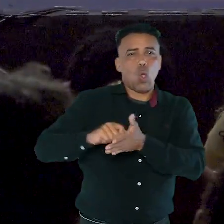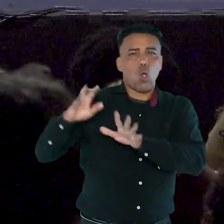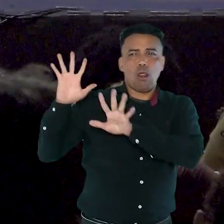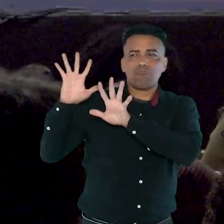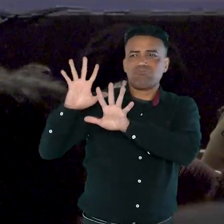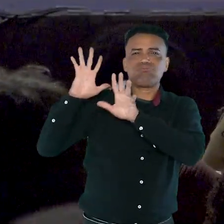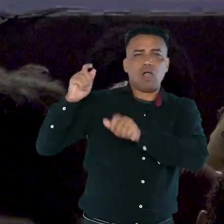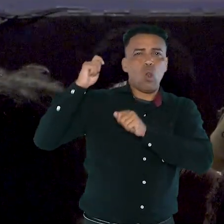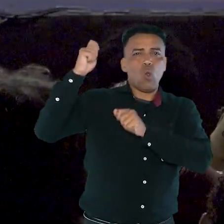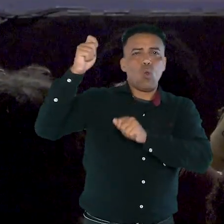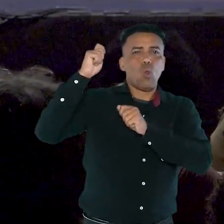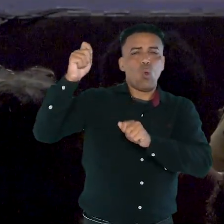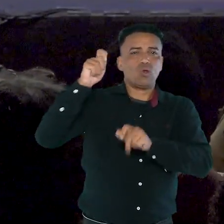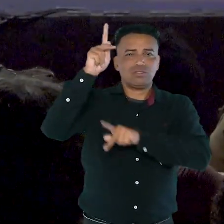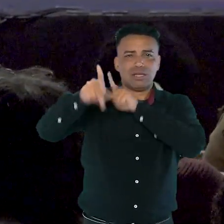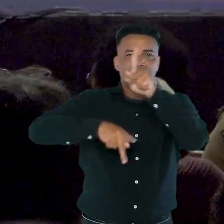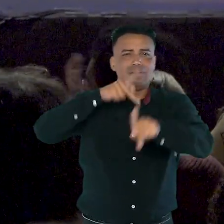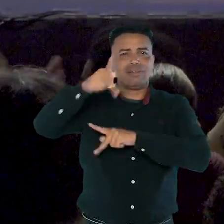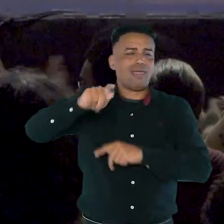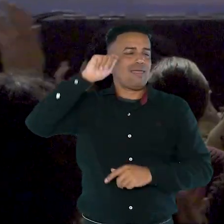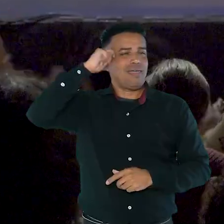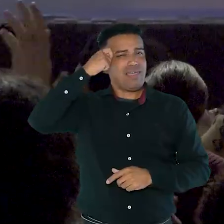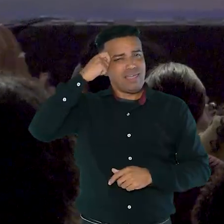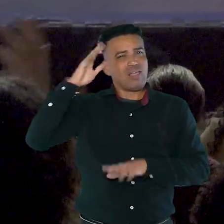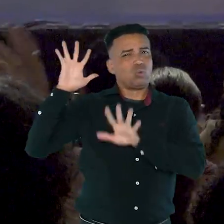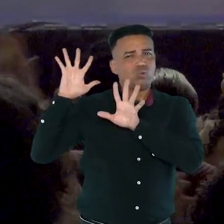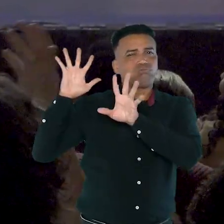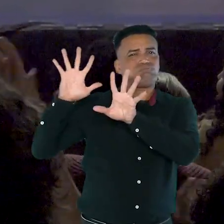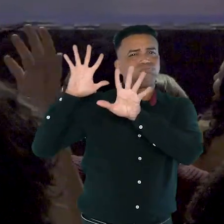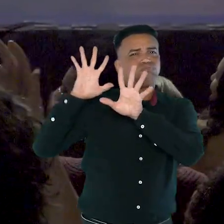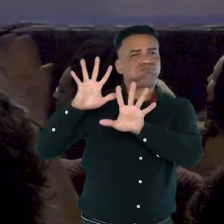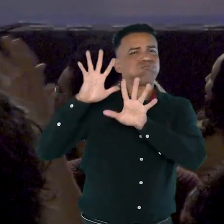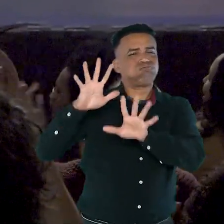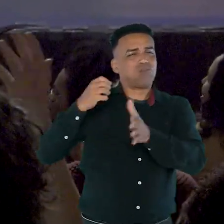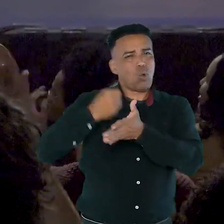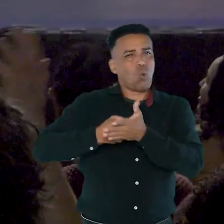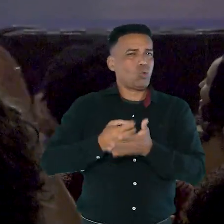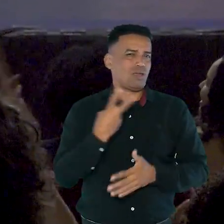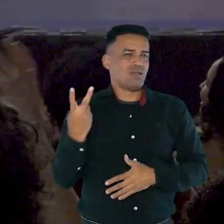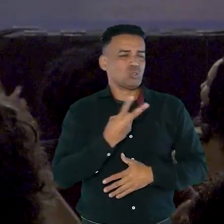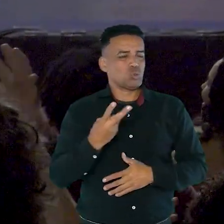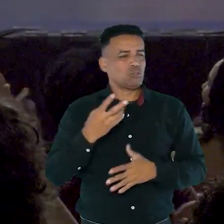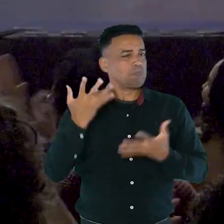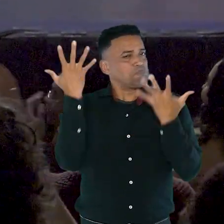movimento negro, mais forte, Dinha e Elisandra.